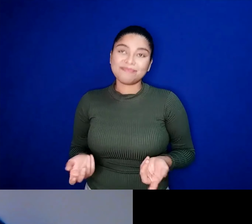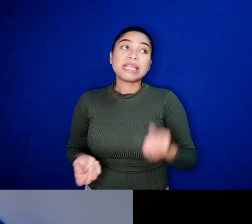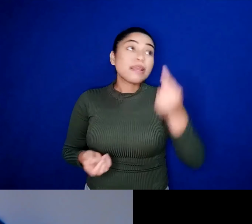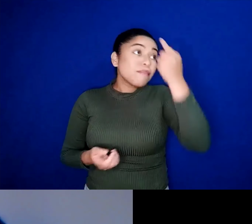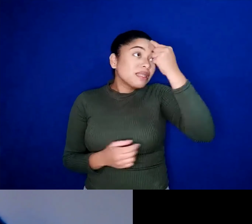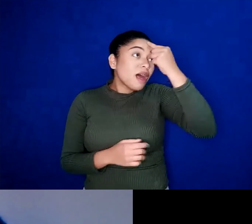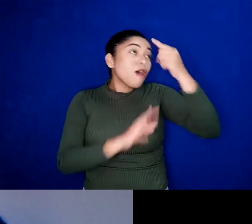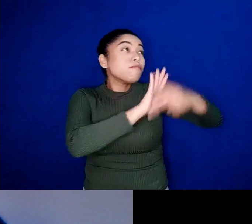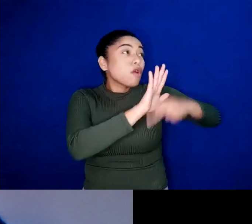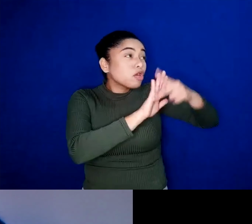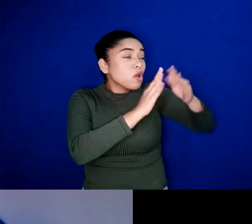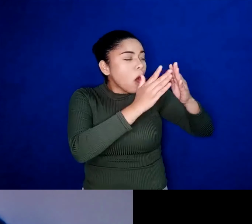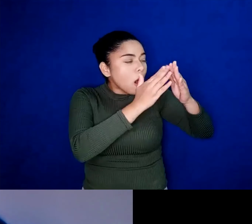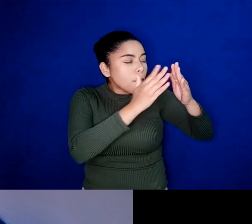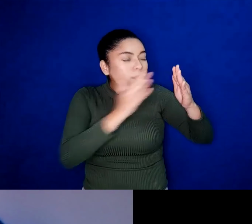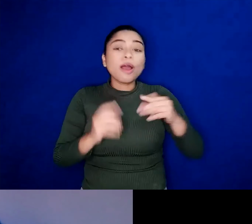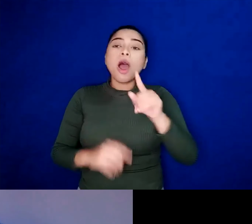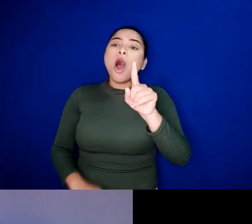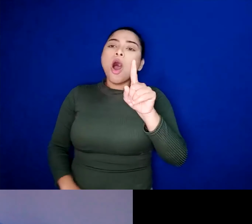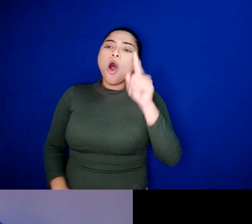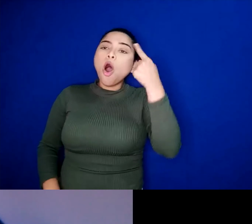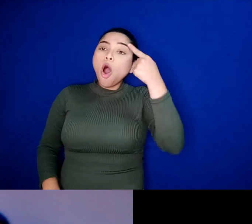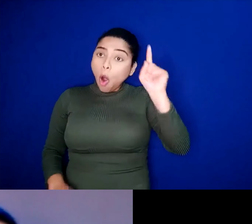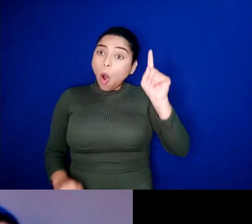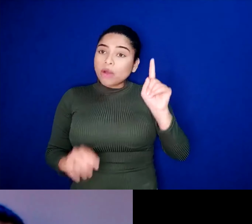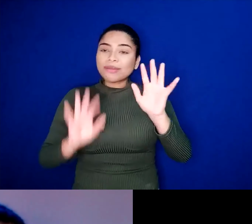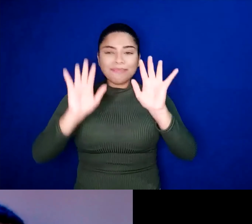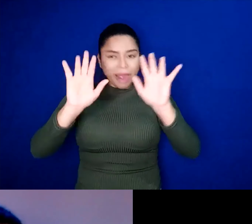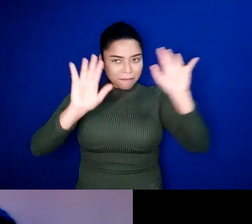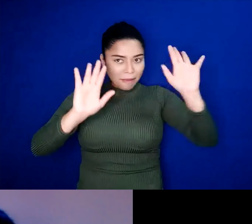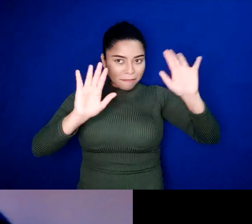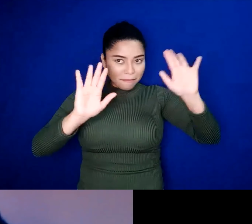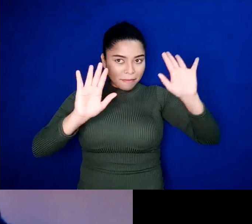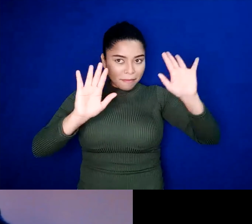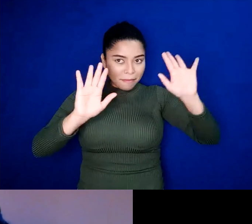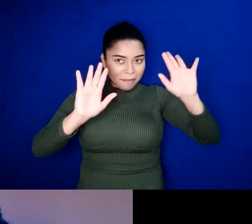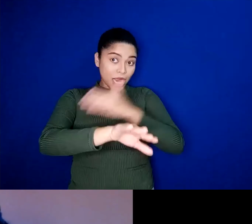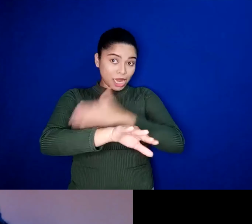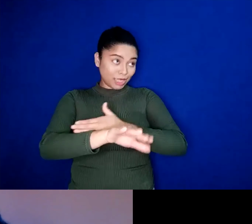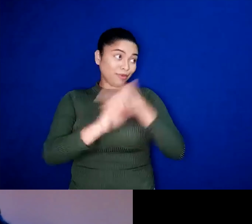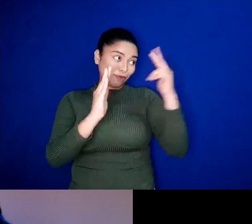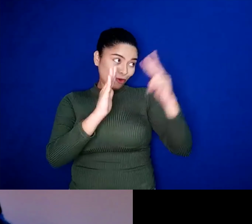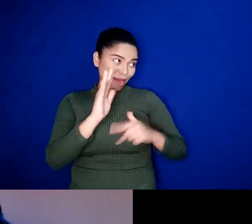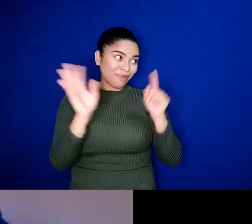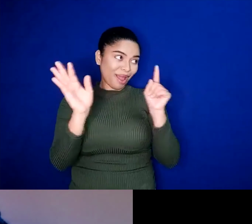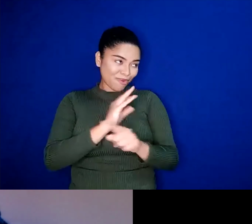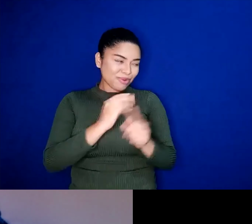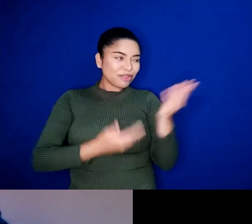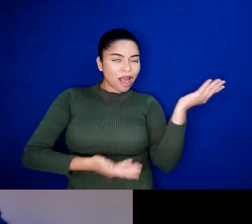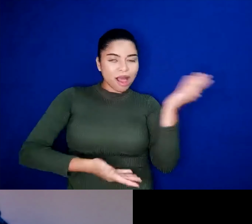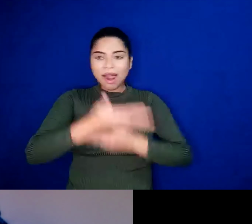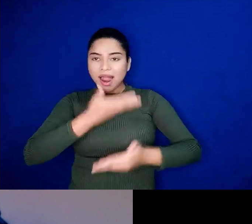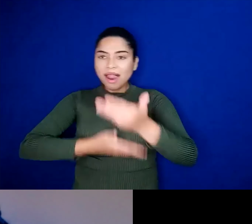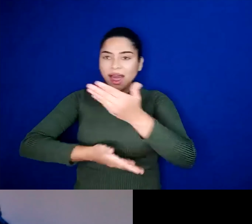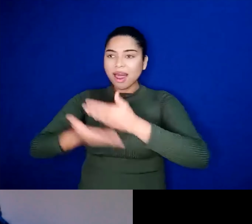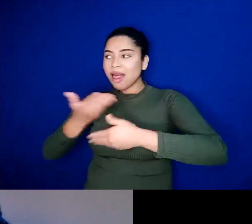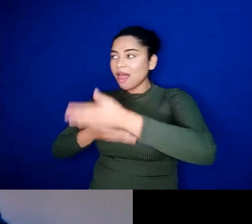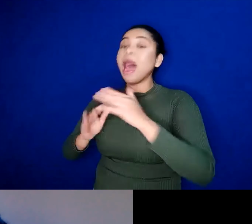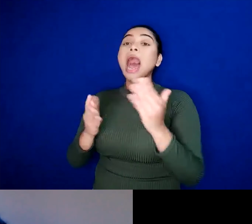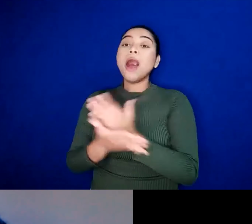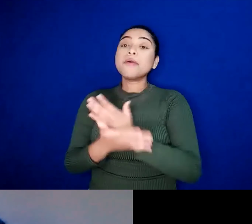pois as me ativou uma outra a outra questão mas eu vou ler aqui algum Oi e a gente vai trocando ideia bem eu as pessoas que